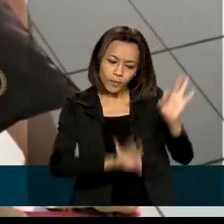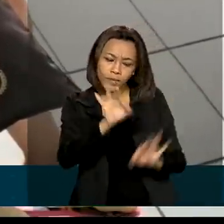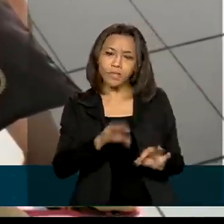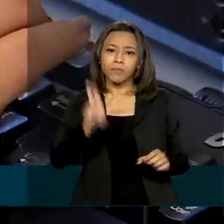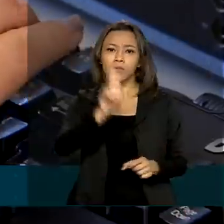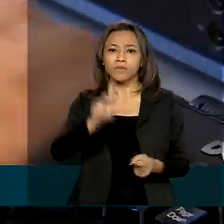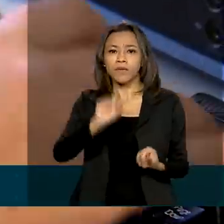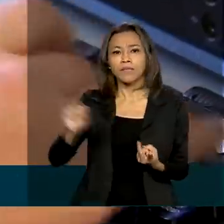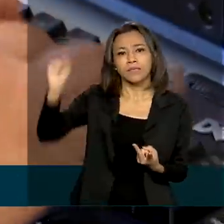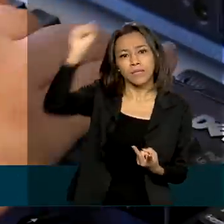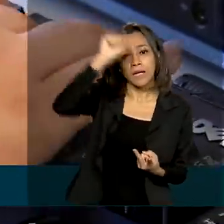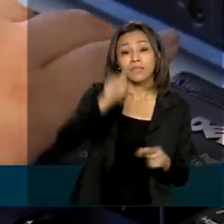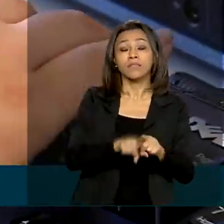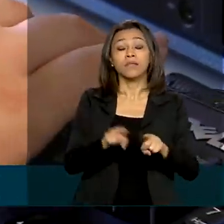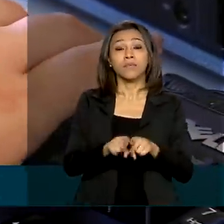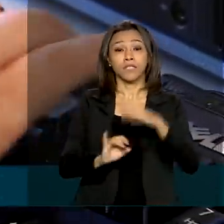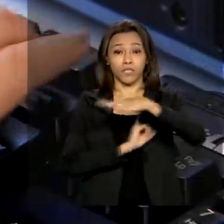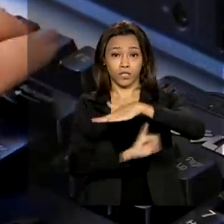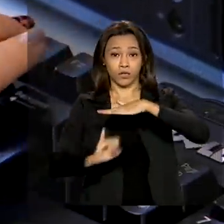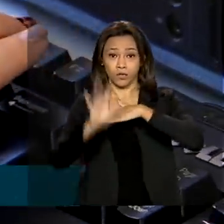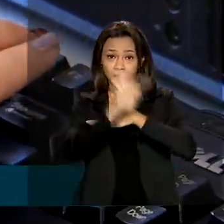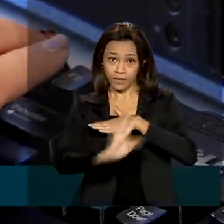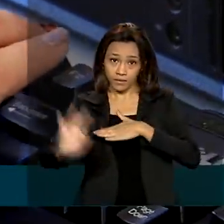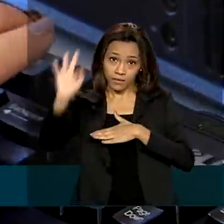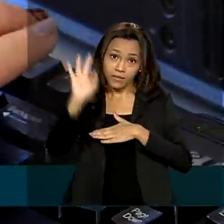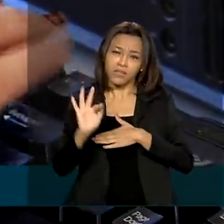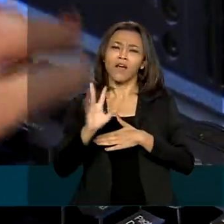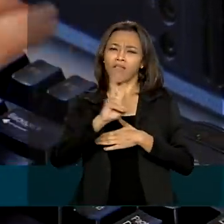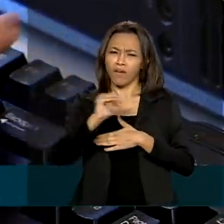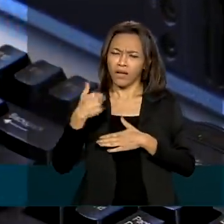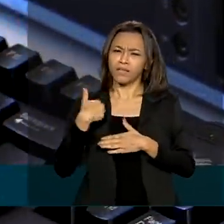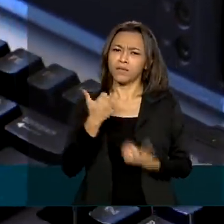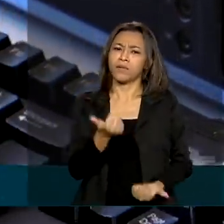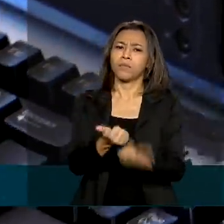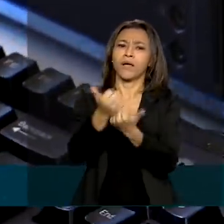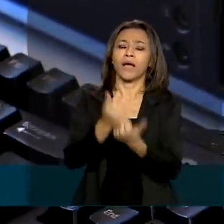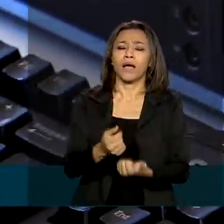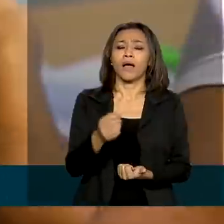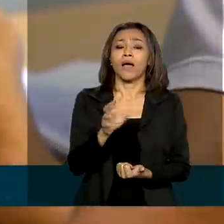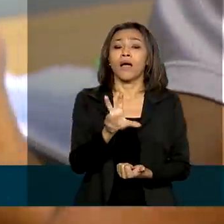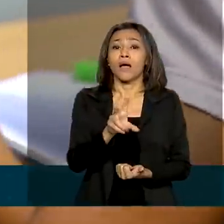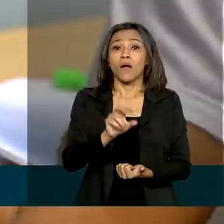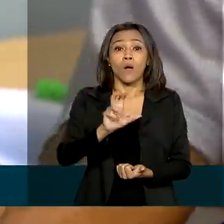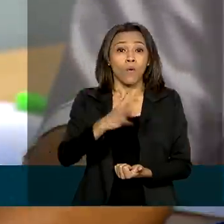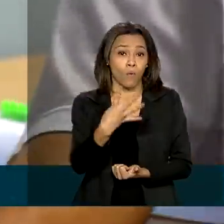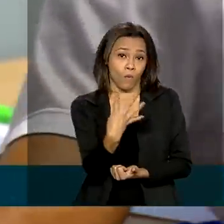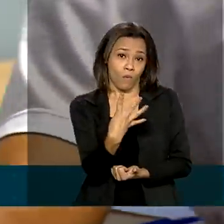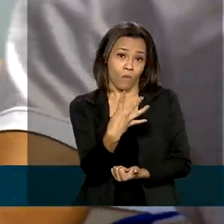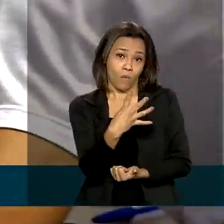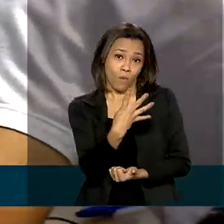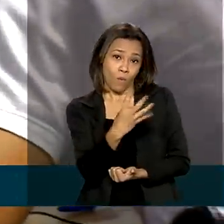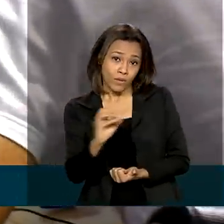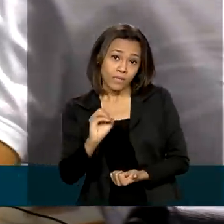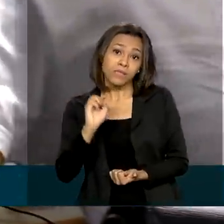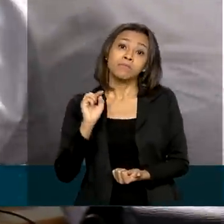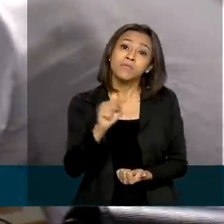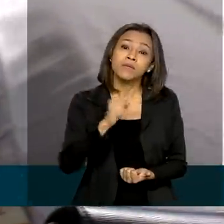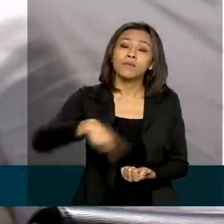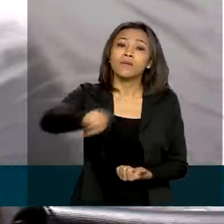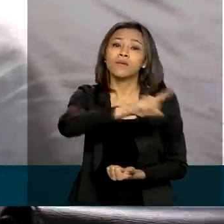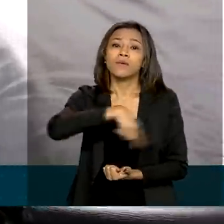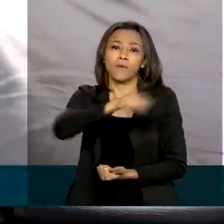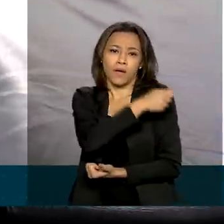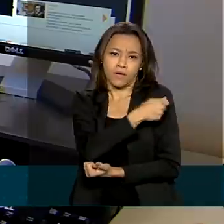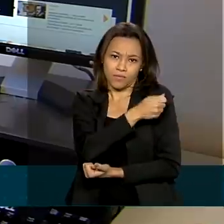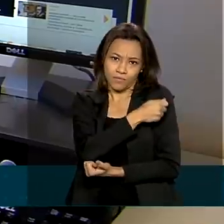federais. Inicialmente, vão ser beneficiados cerca de 400 mil estudantes com renda familiar menor do que meio